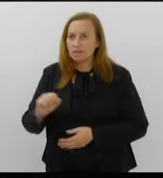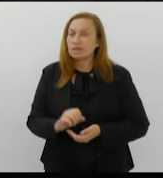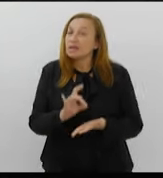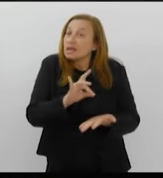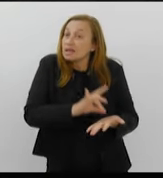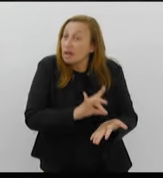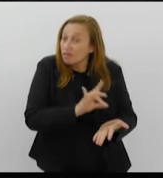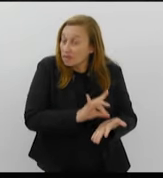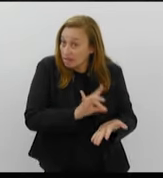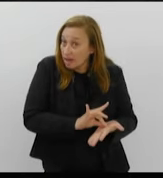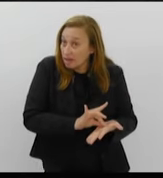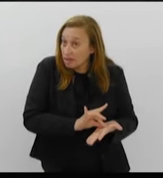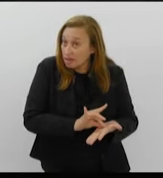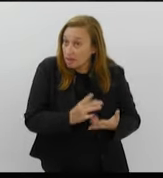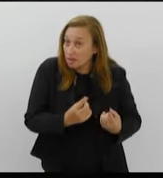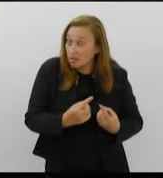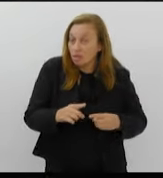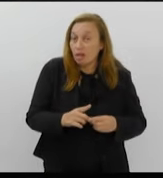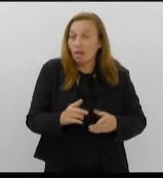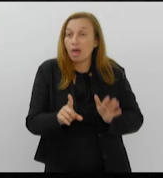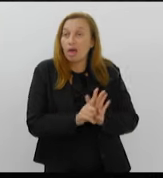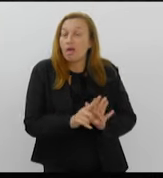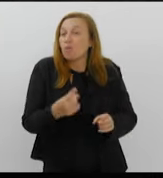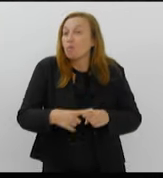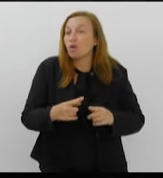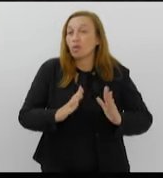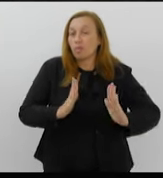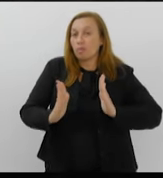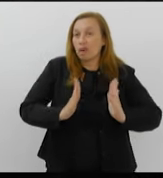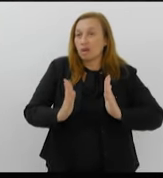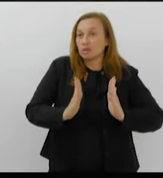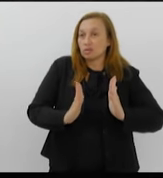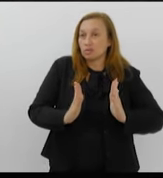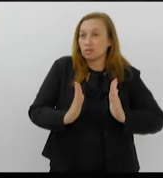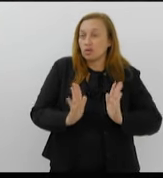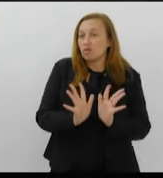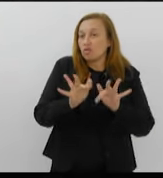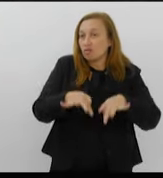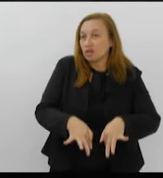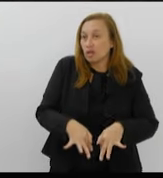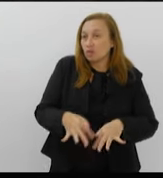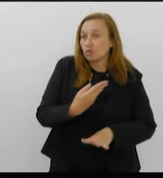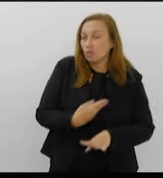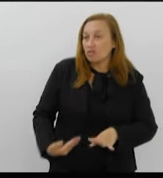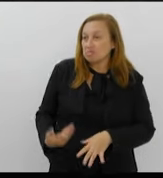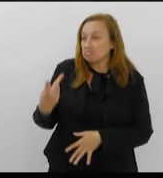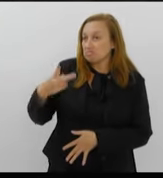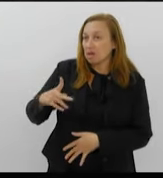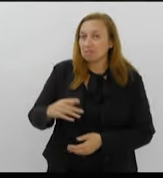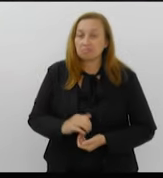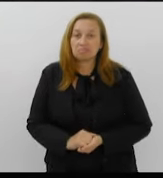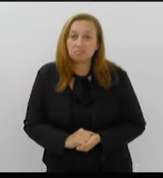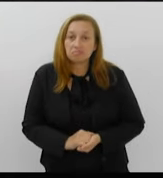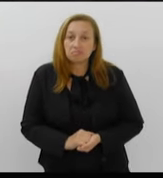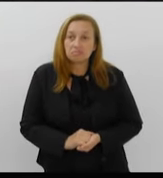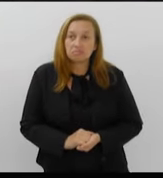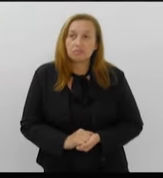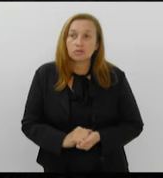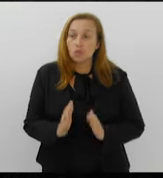verdade é um burlar da lei, porque o prazo se estende para o final do seu governo. Se